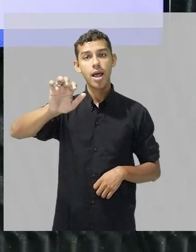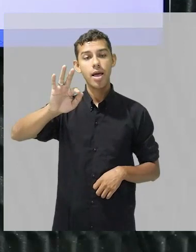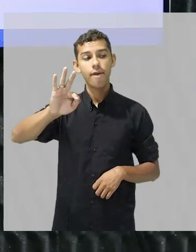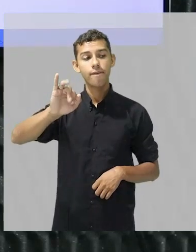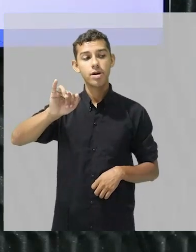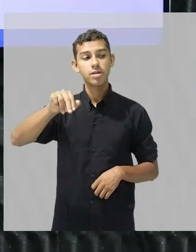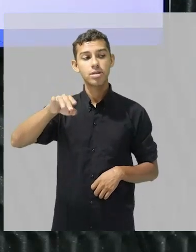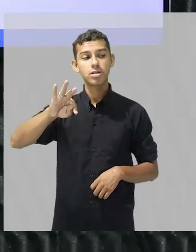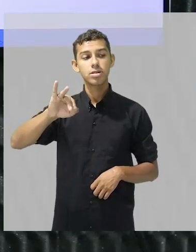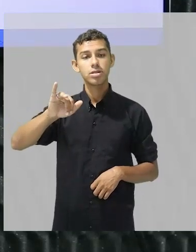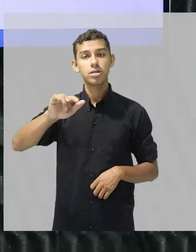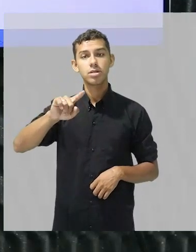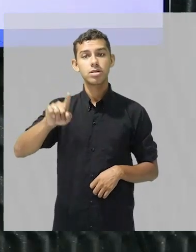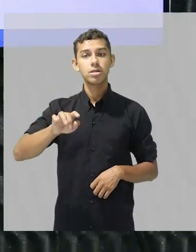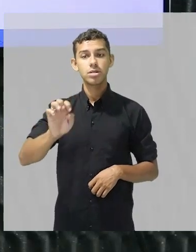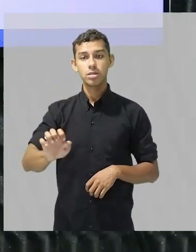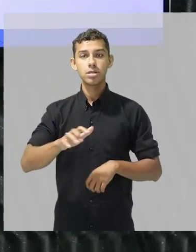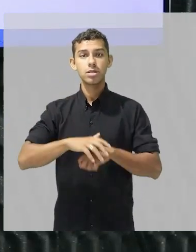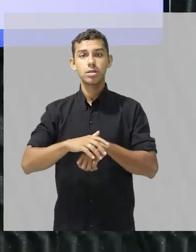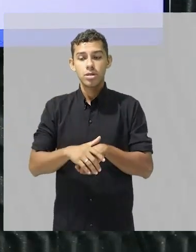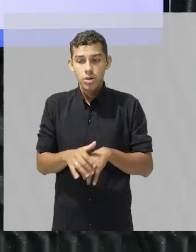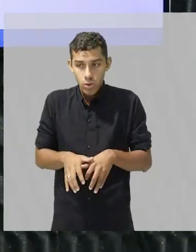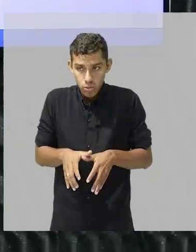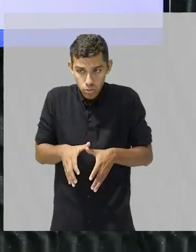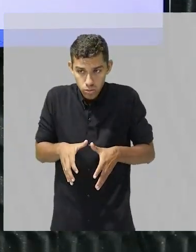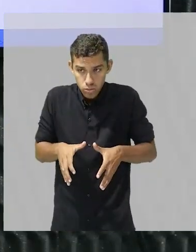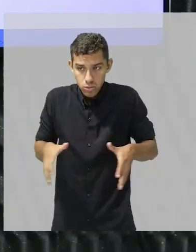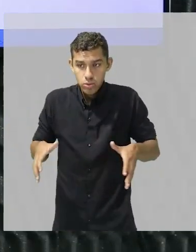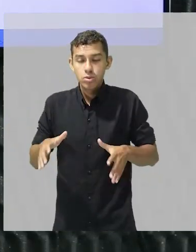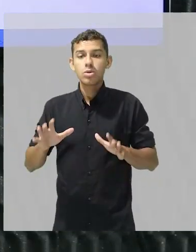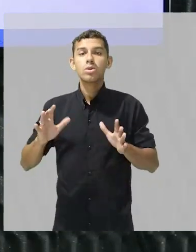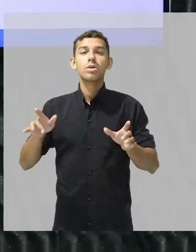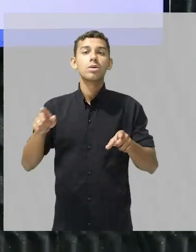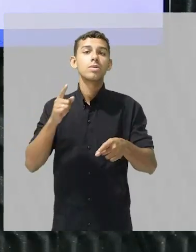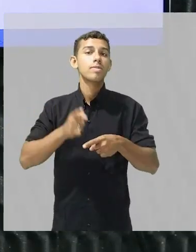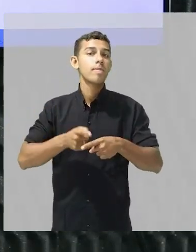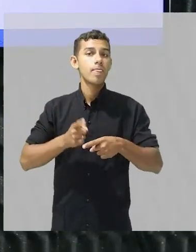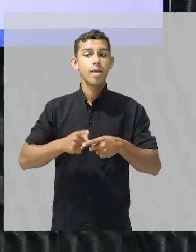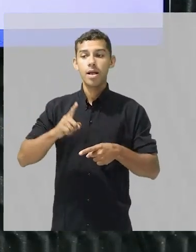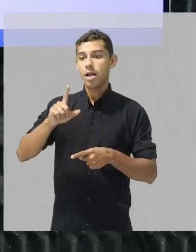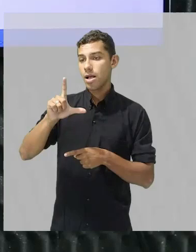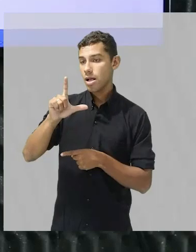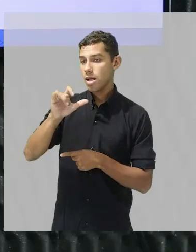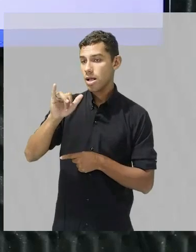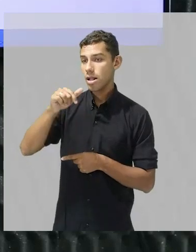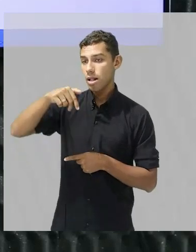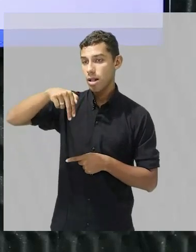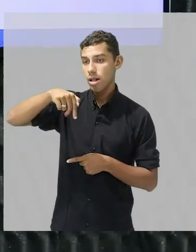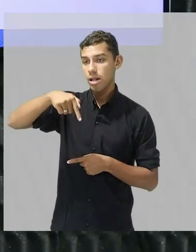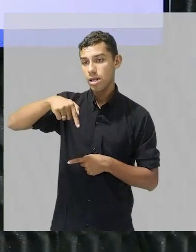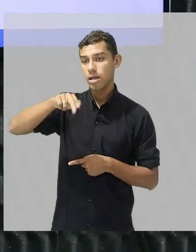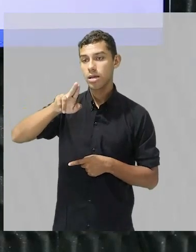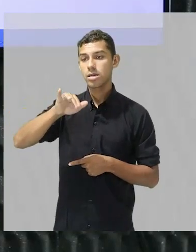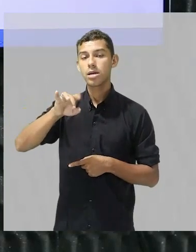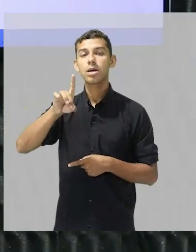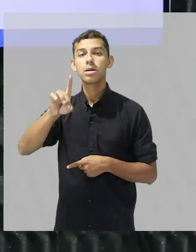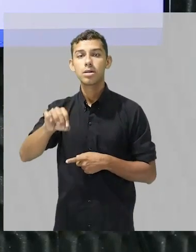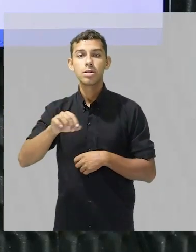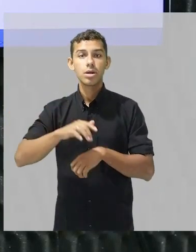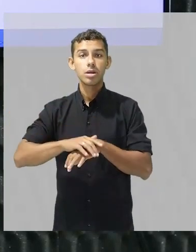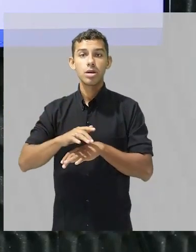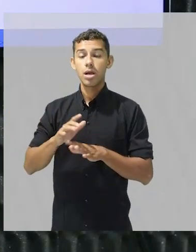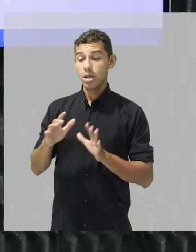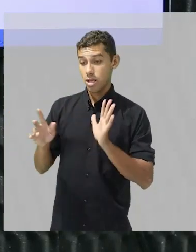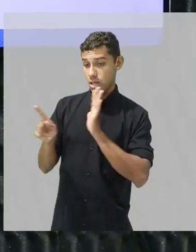Essa doença é ocasionada principalmente pelo acúmulo desse líquido, que é gerado principalmente por conta de um tipo